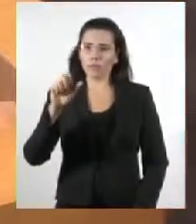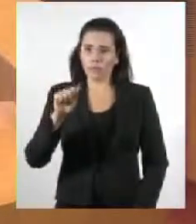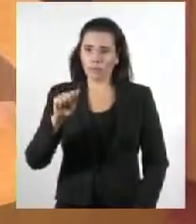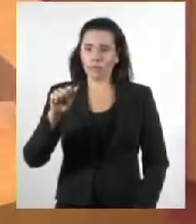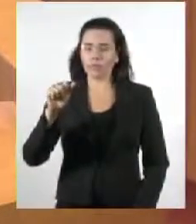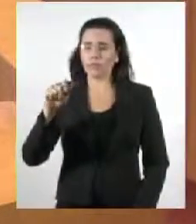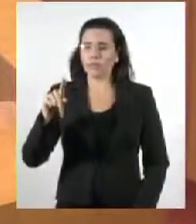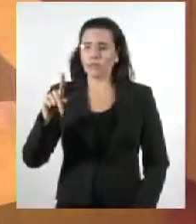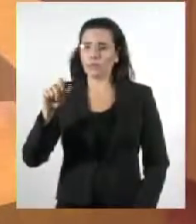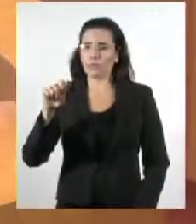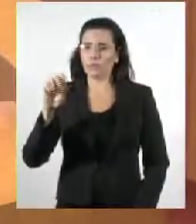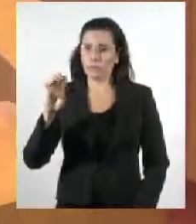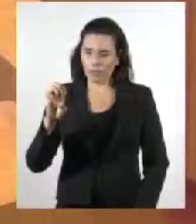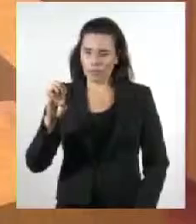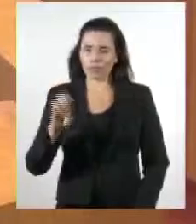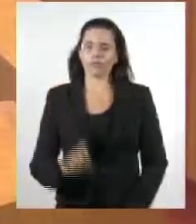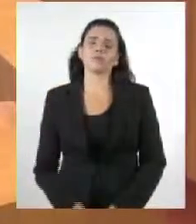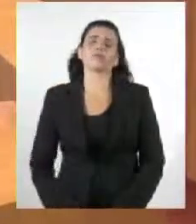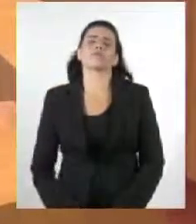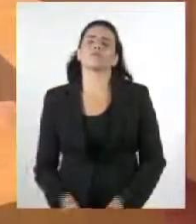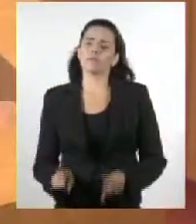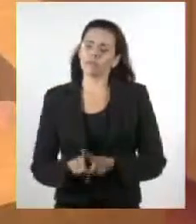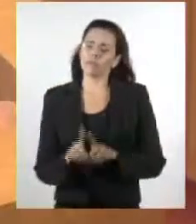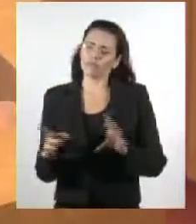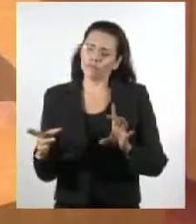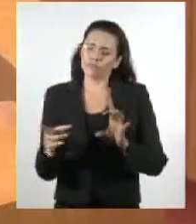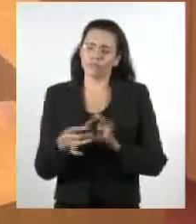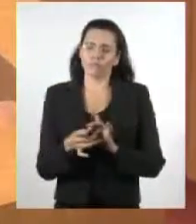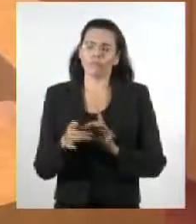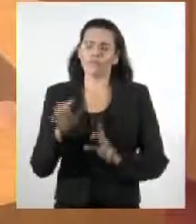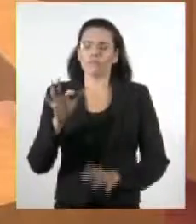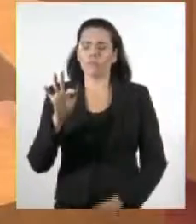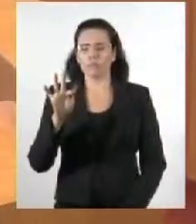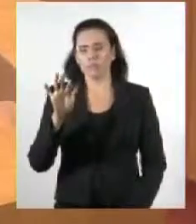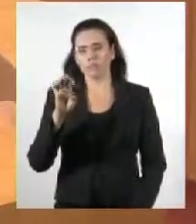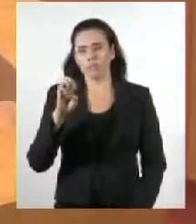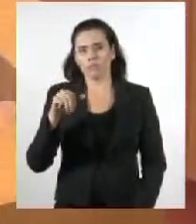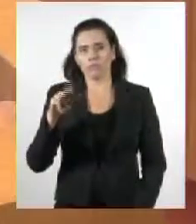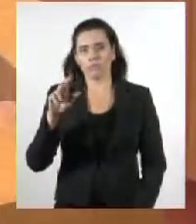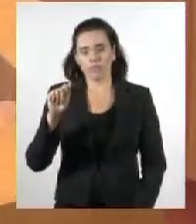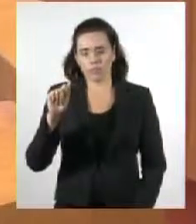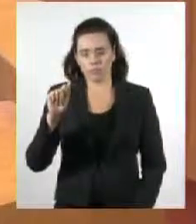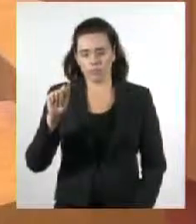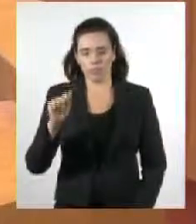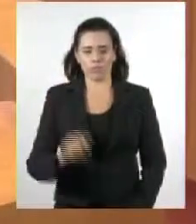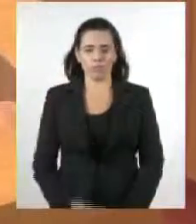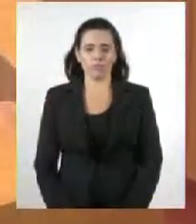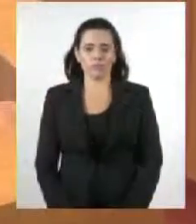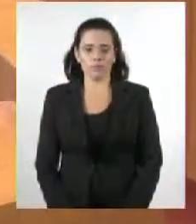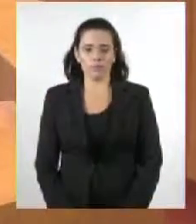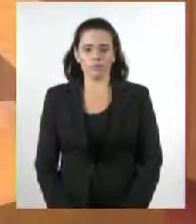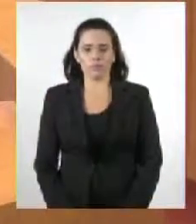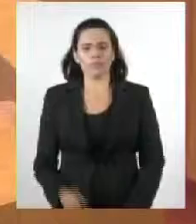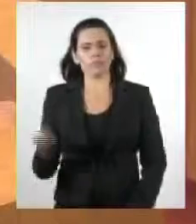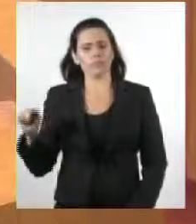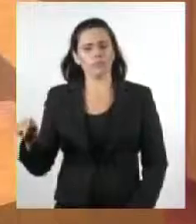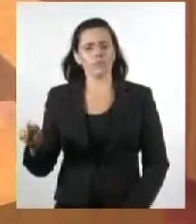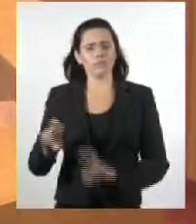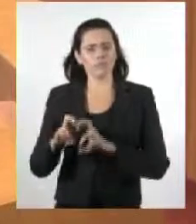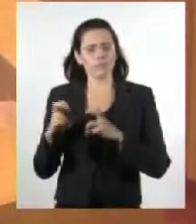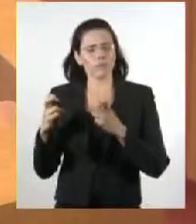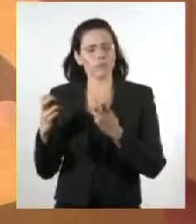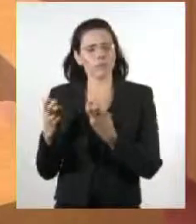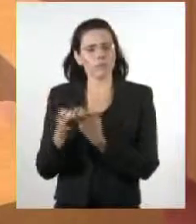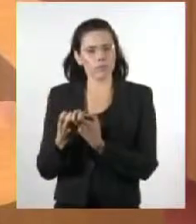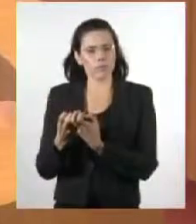FEMAR. E do que trata essa reunião, deputada Andréa Murá, Vossa Excelência que tem um discurso combativo